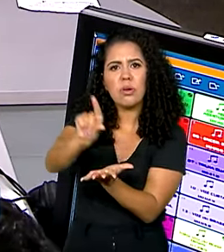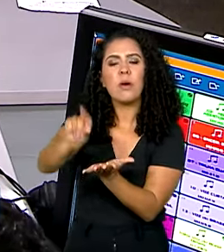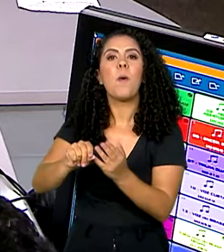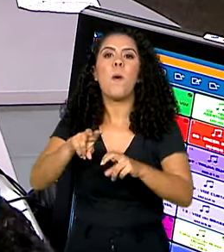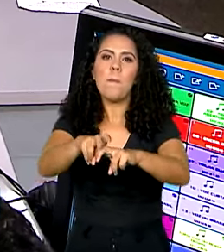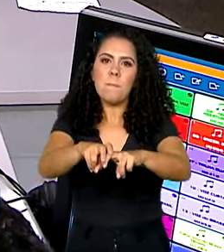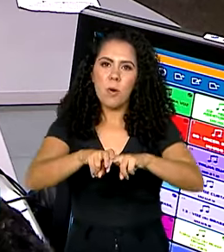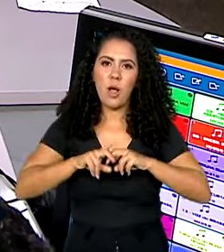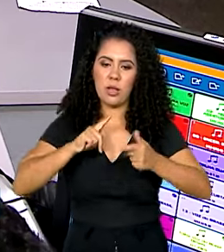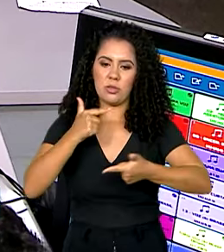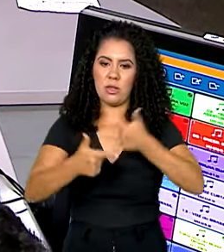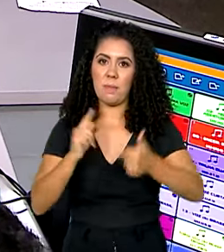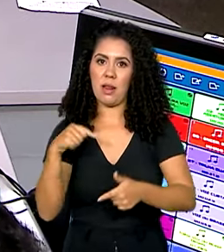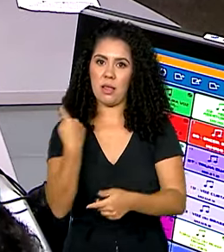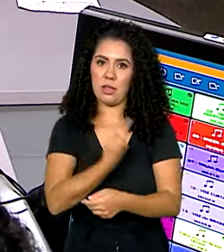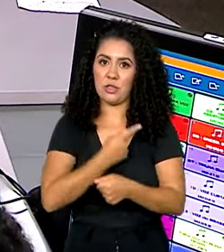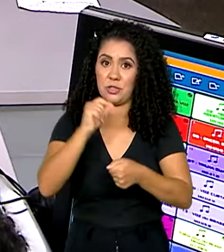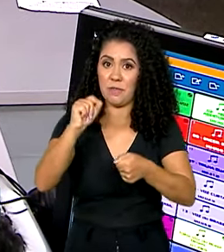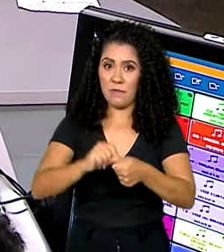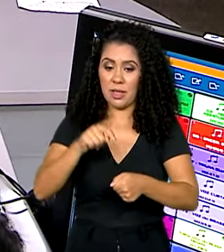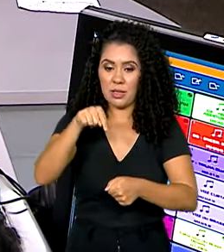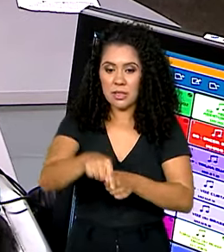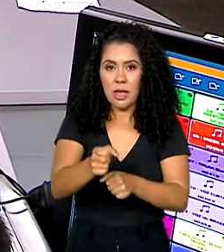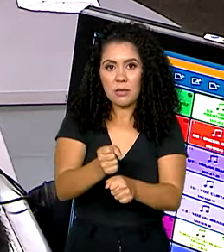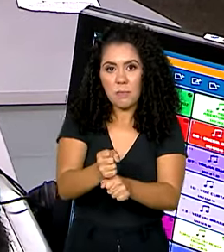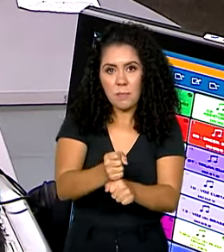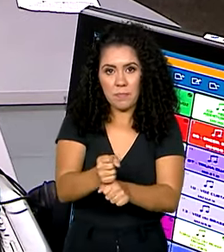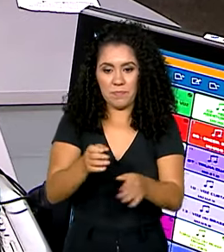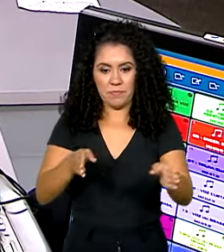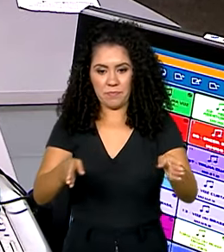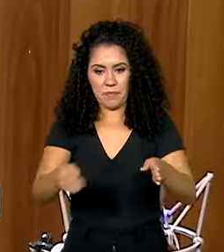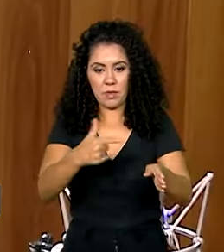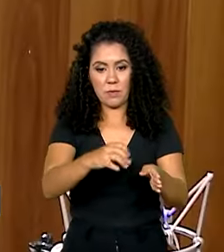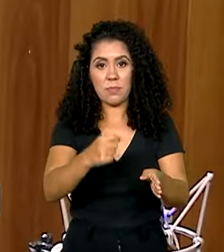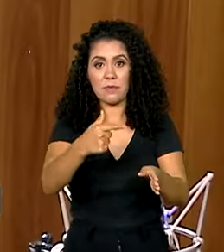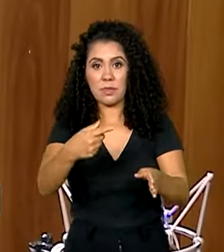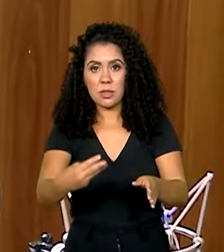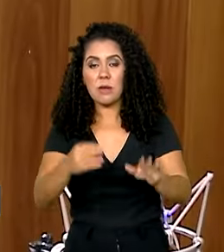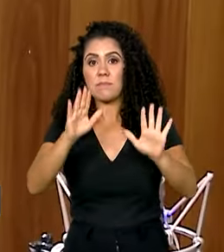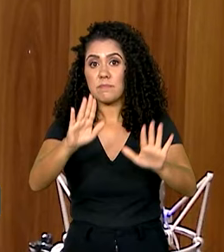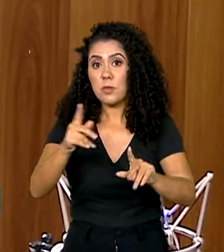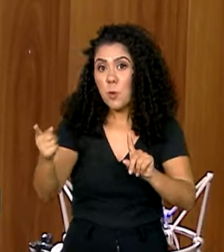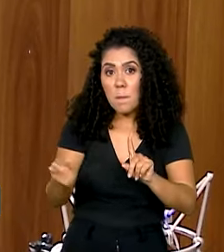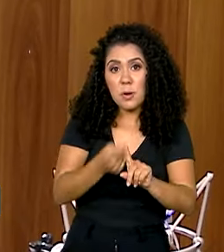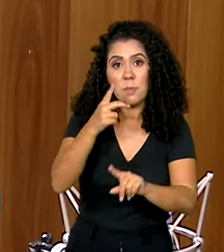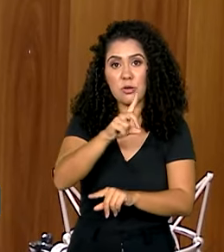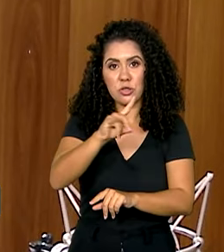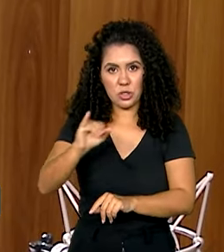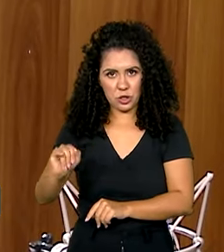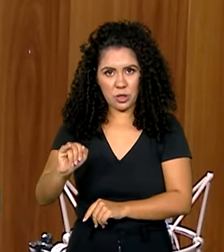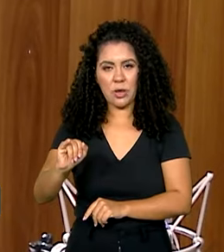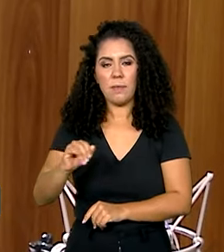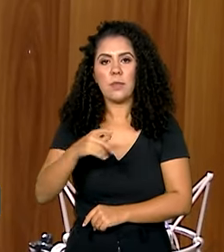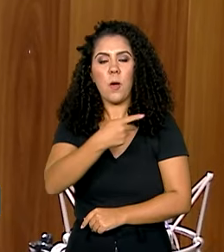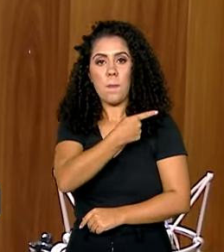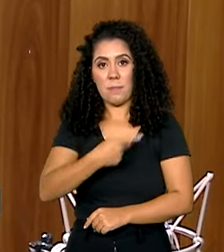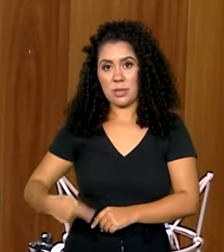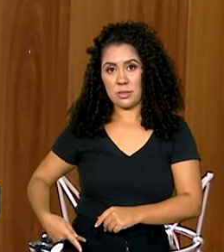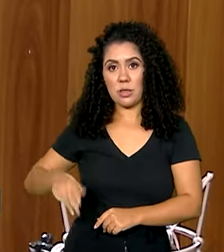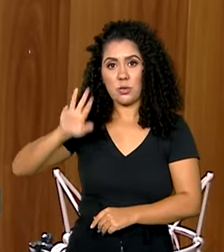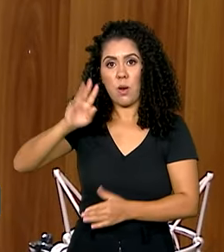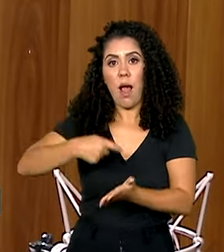nós fizemos ao longo do ano. Veja, no primeiro dia de governo, o presidente Lula assinou um